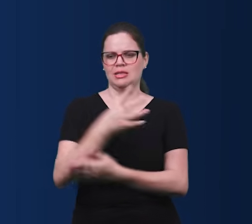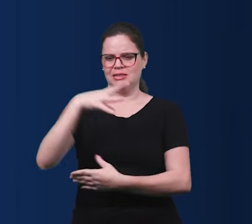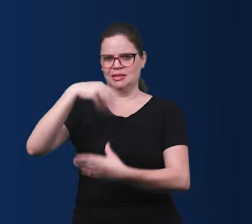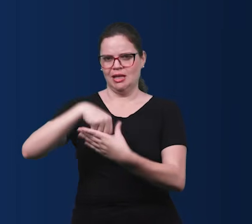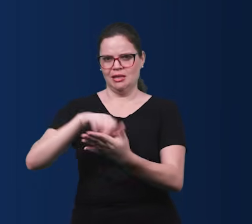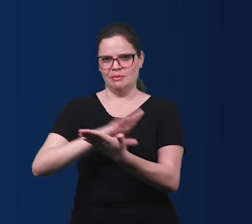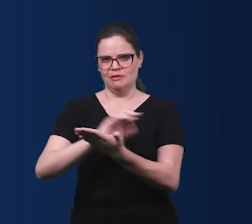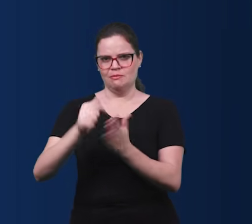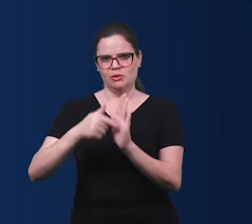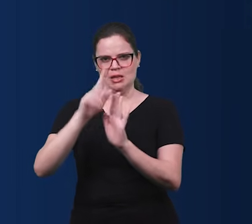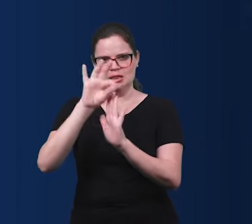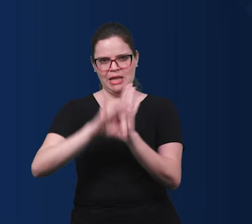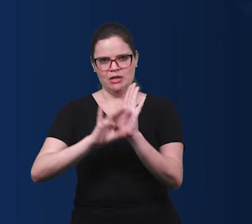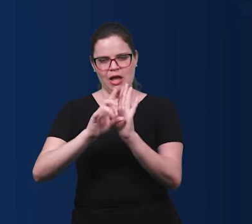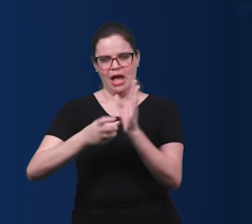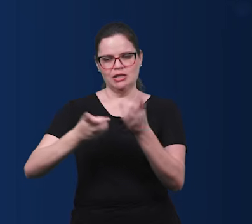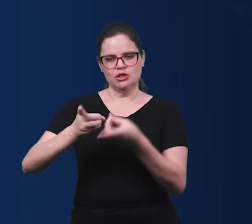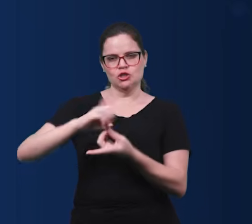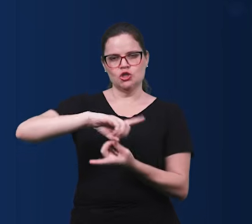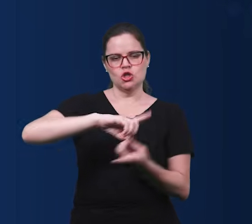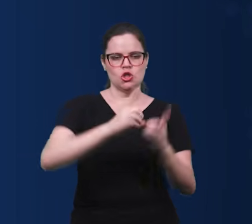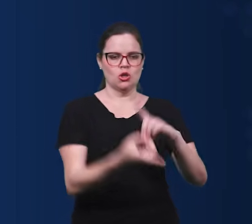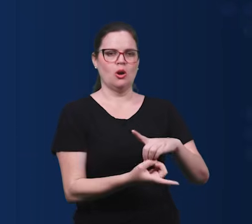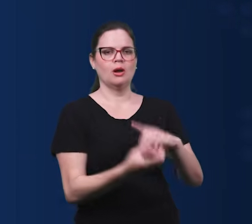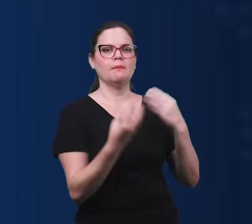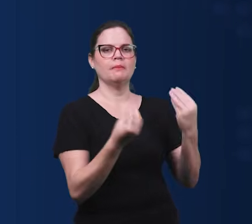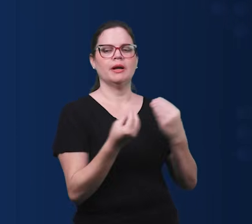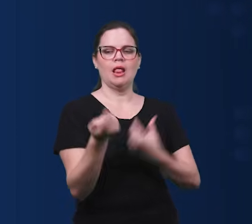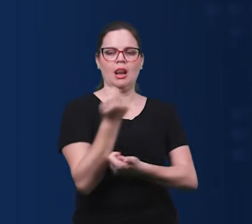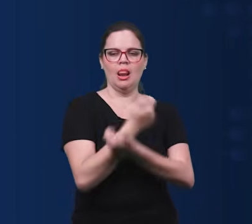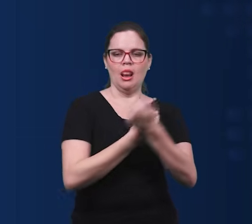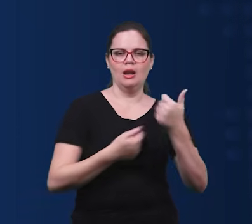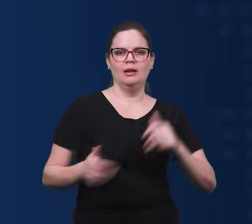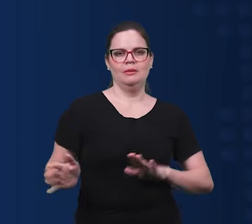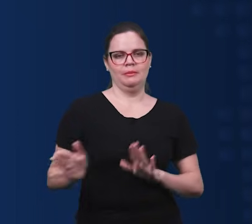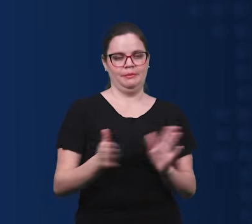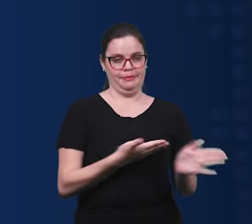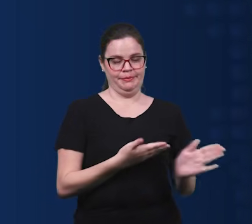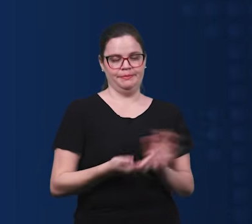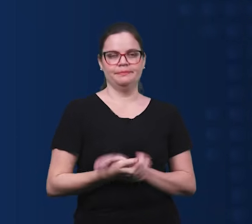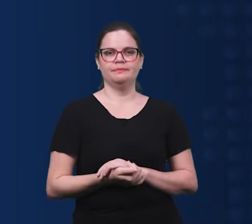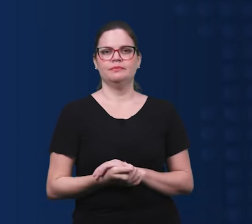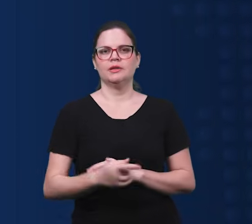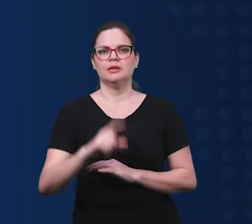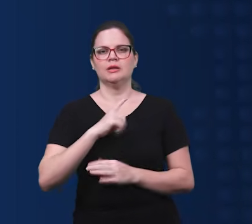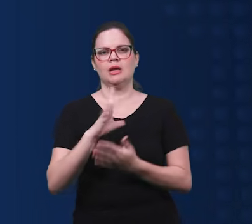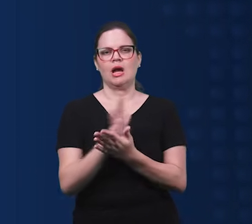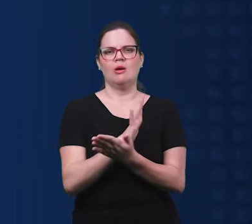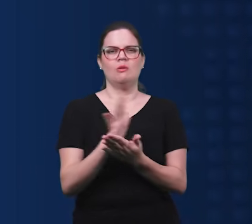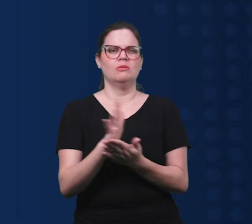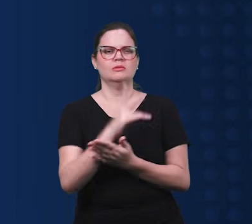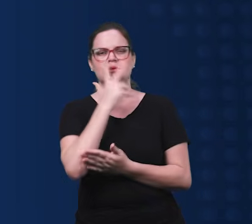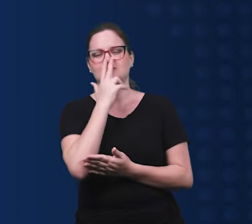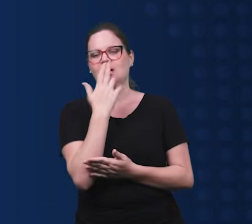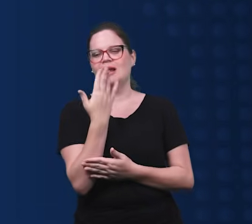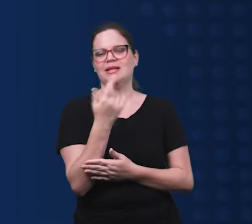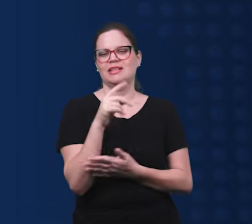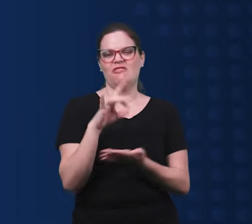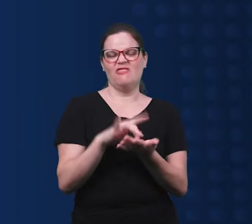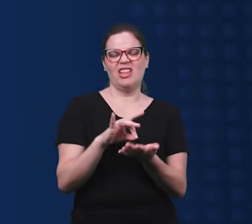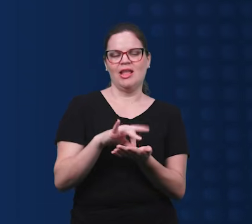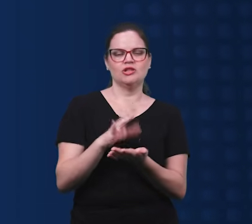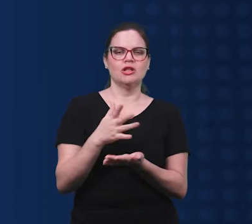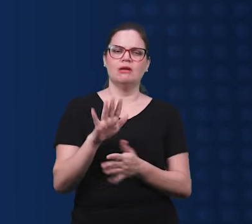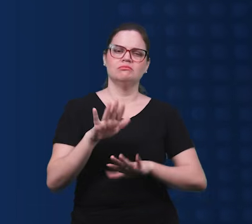do Evangelho para desviar os fiéis do verdadeiro relacionamento com Jesus Cristo. São as meias-verdades, não é verdade? Na